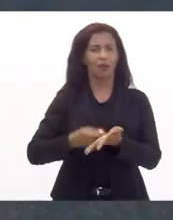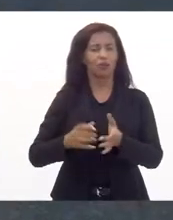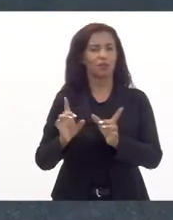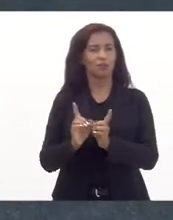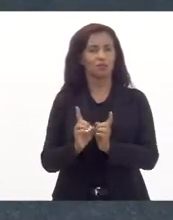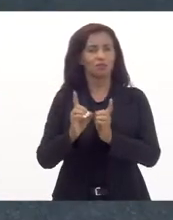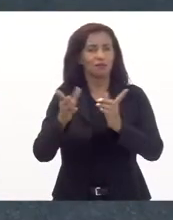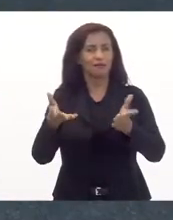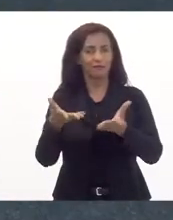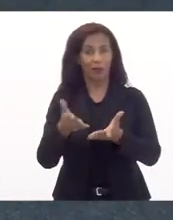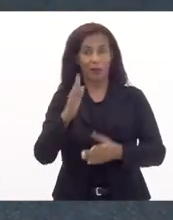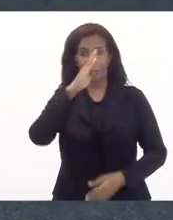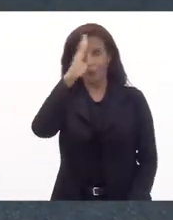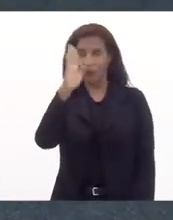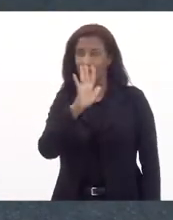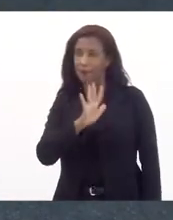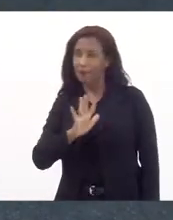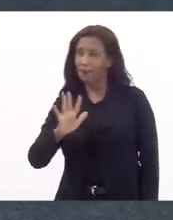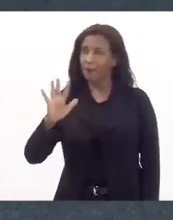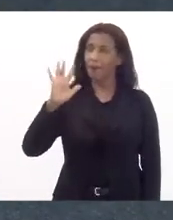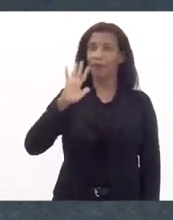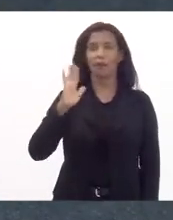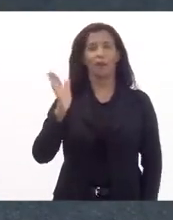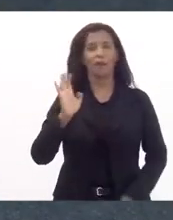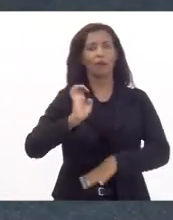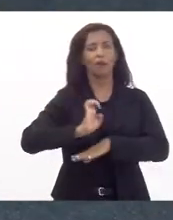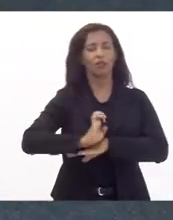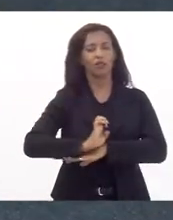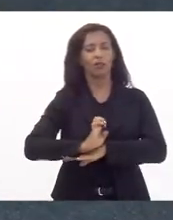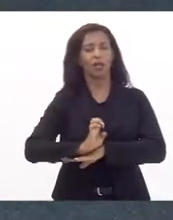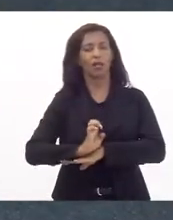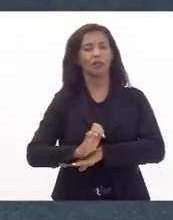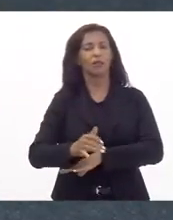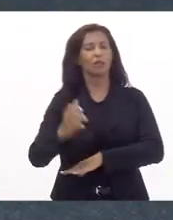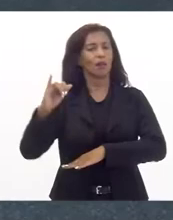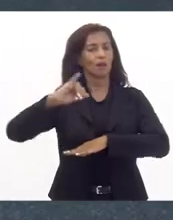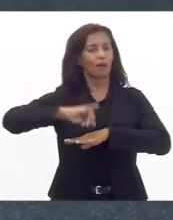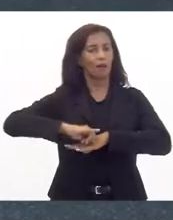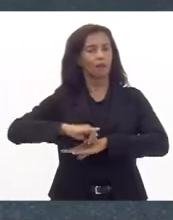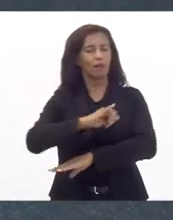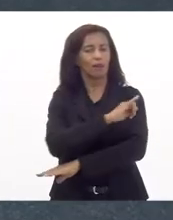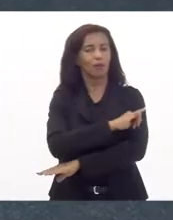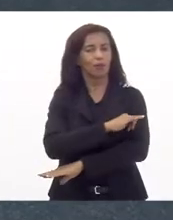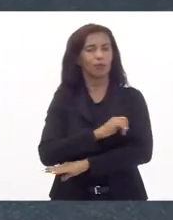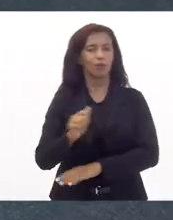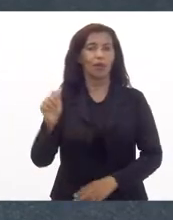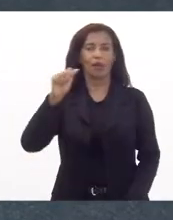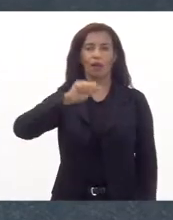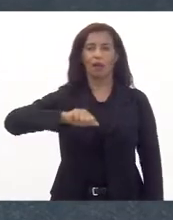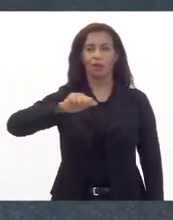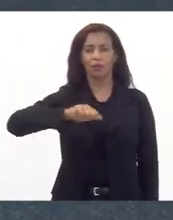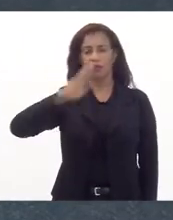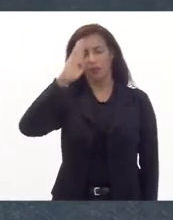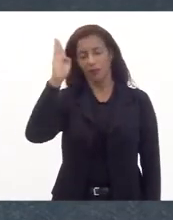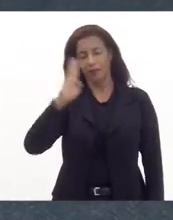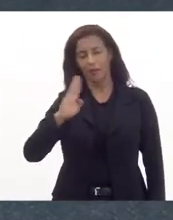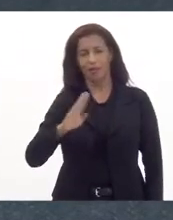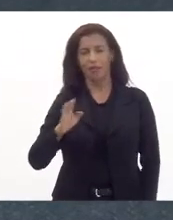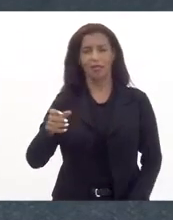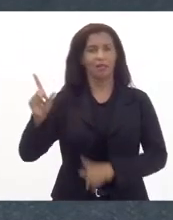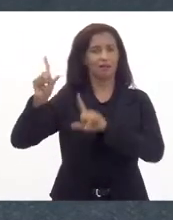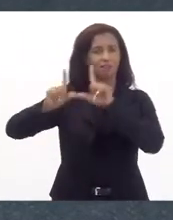democracia no Brasil mas sobretudo aqui no estado na cidade na capital do Rio de Janeiro Associação Brasileira de imprensa